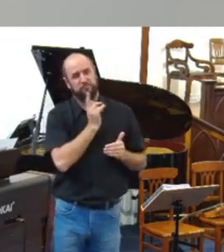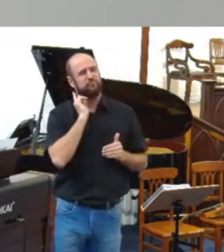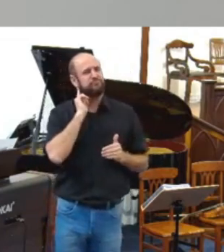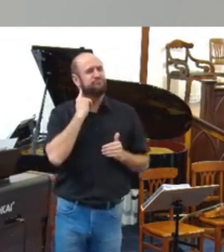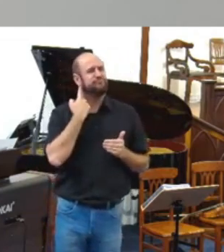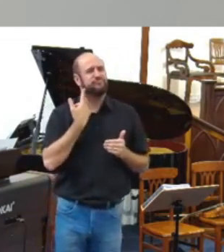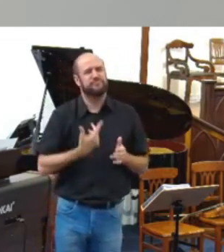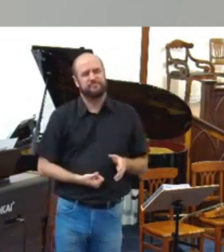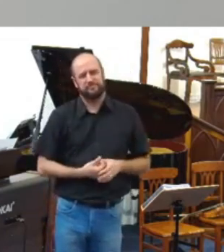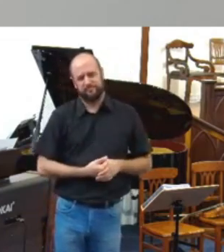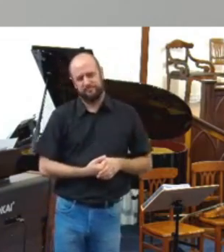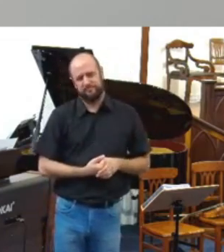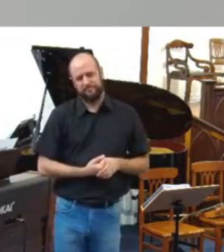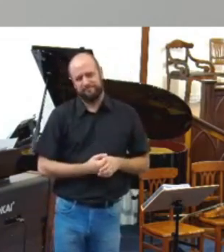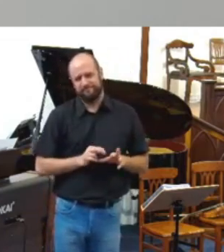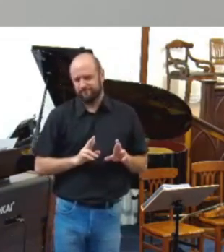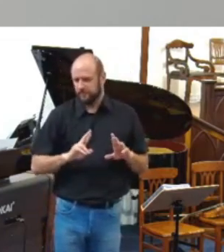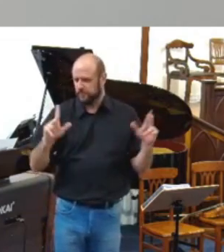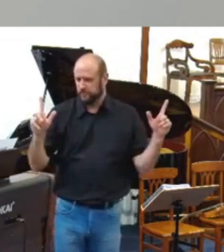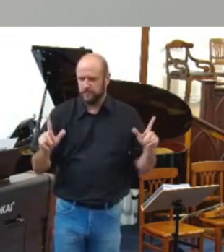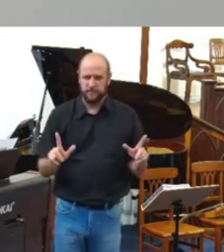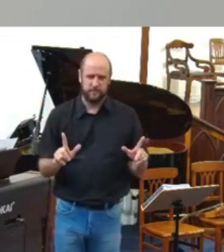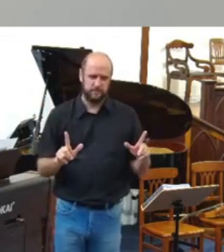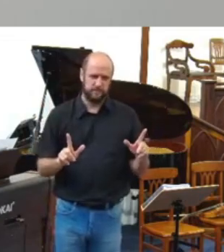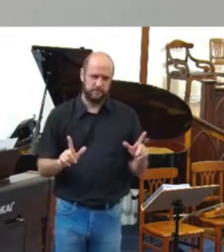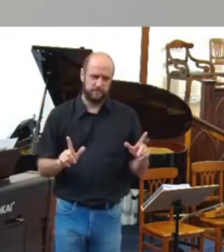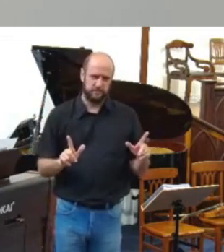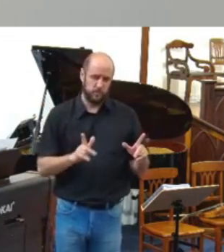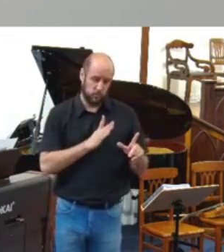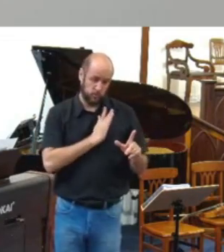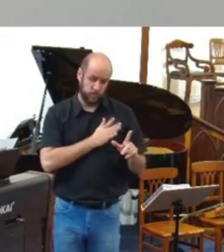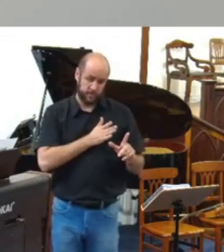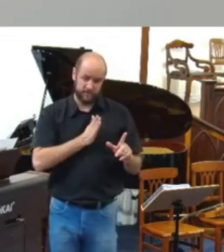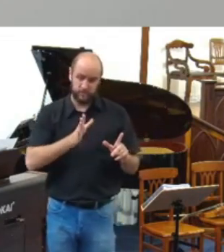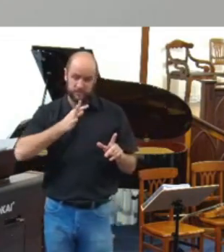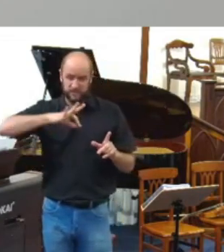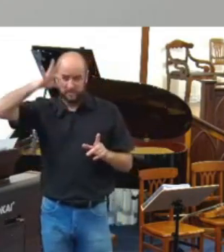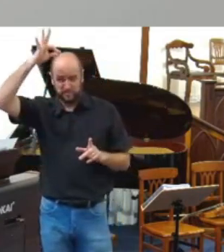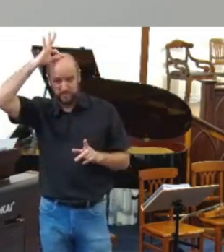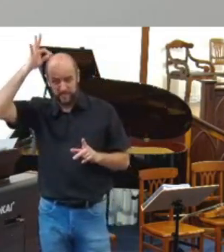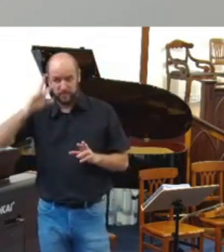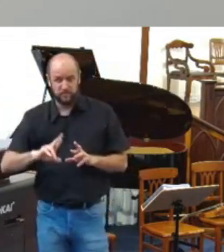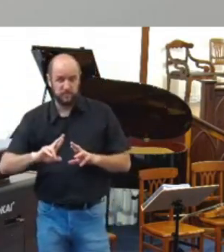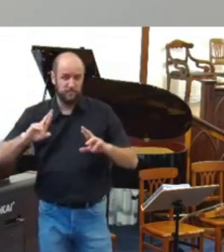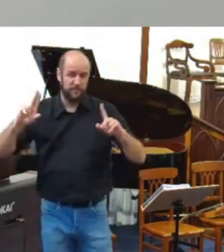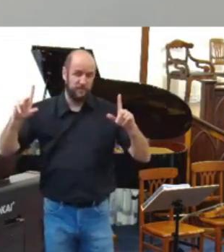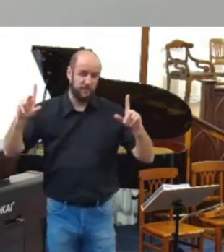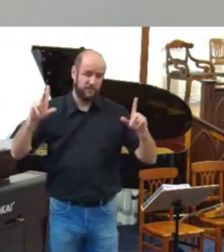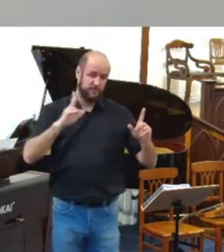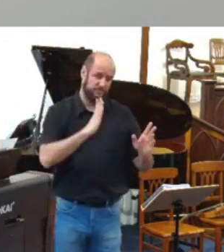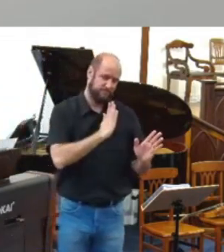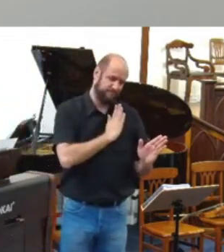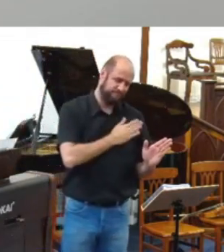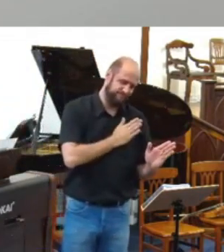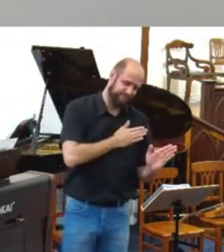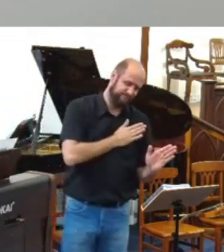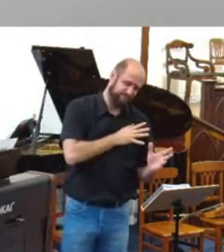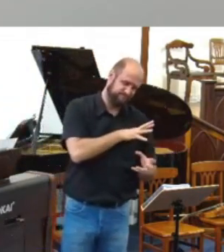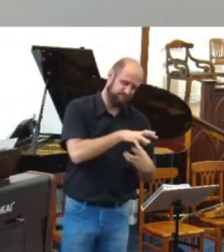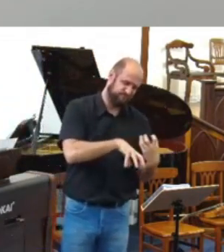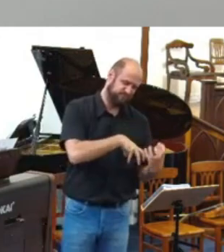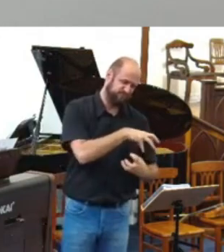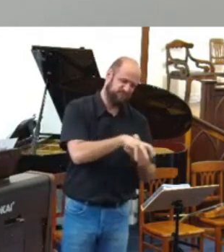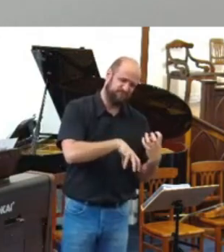Essa é a diferença de um coração em que o Espírito sopra, para um coração no